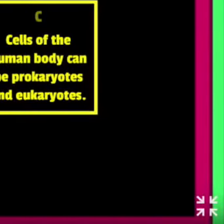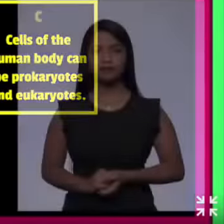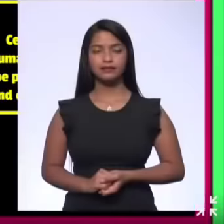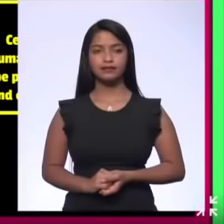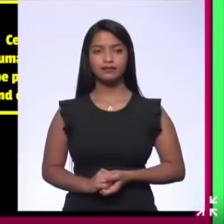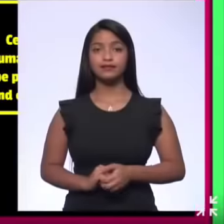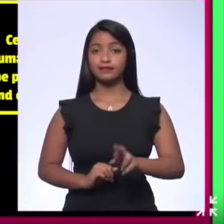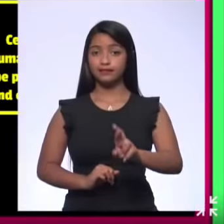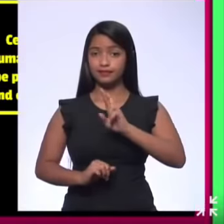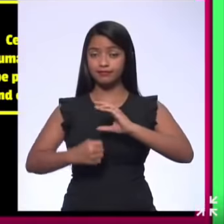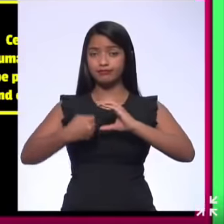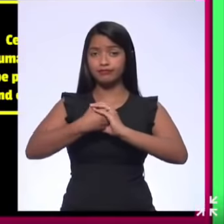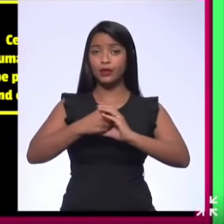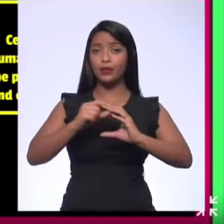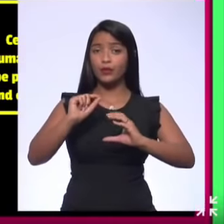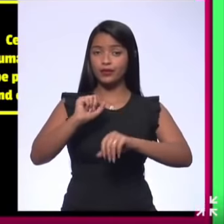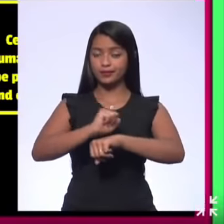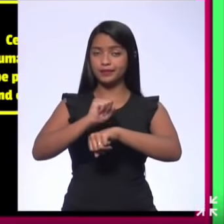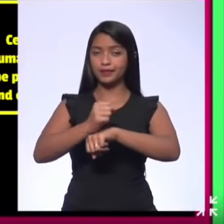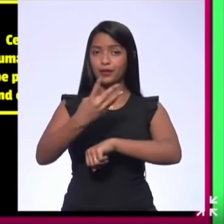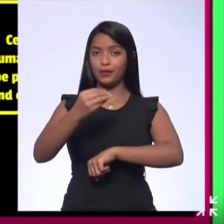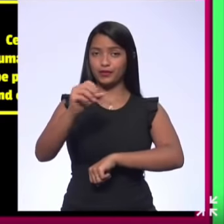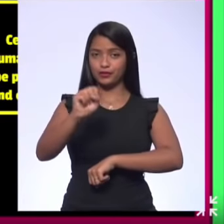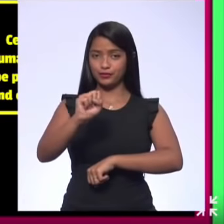40 segundos.